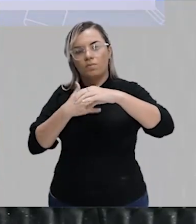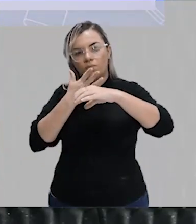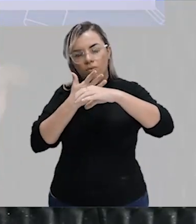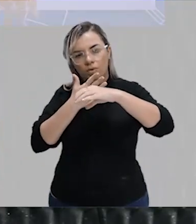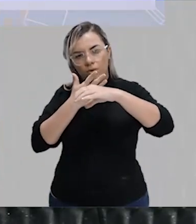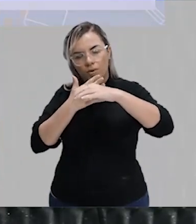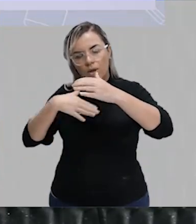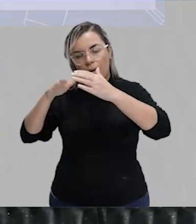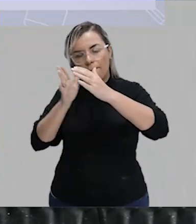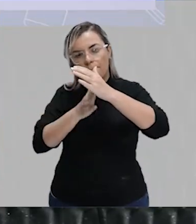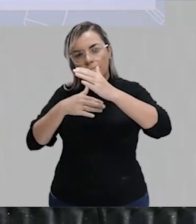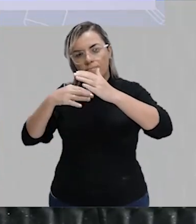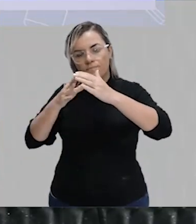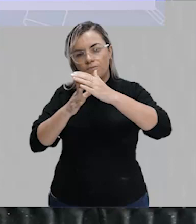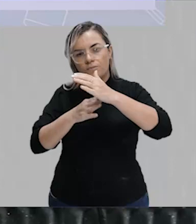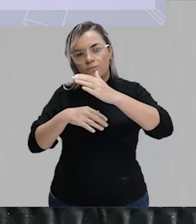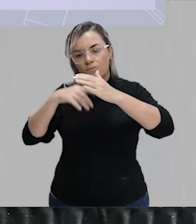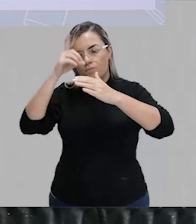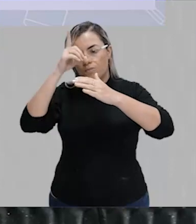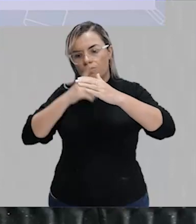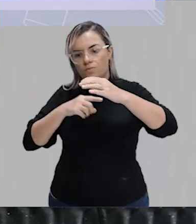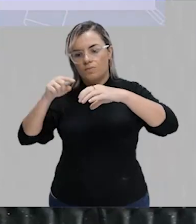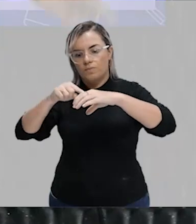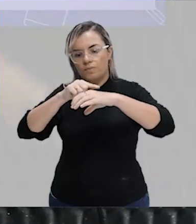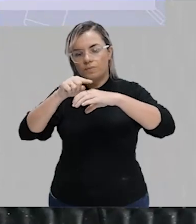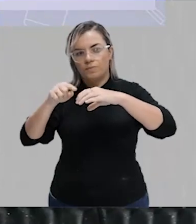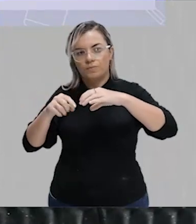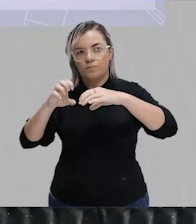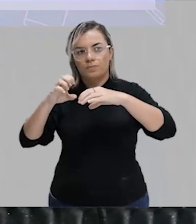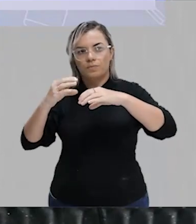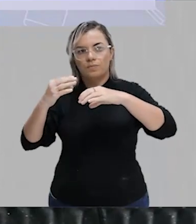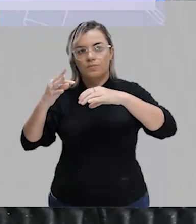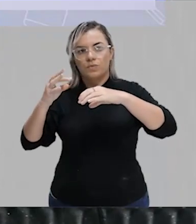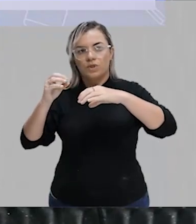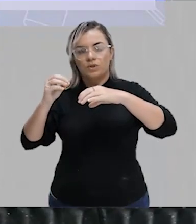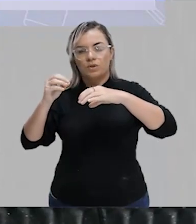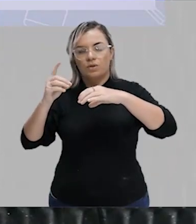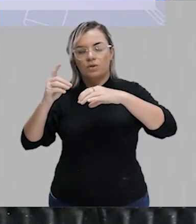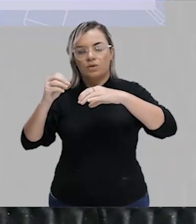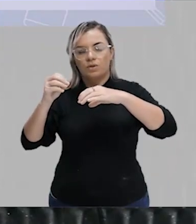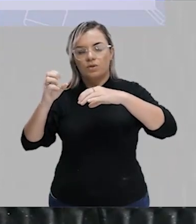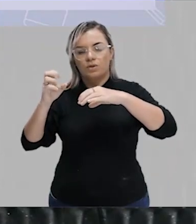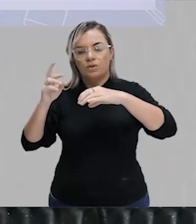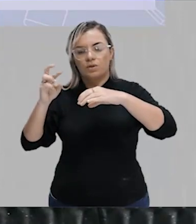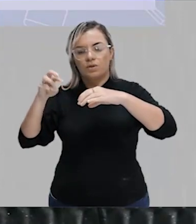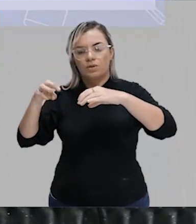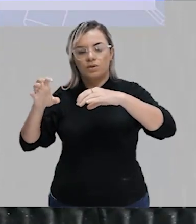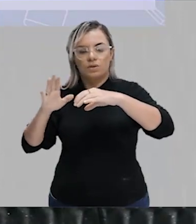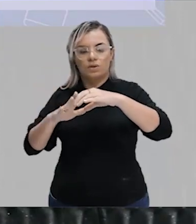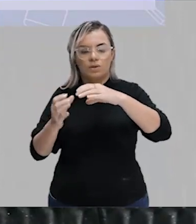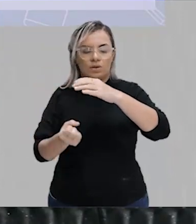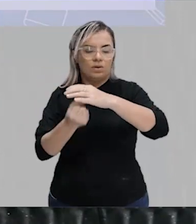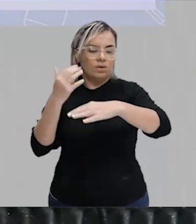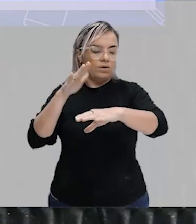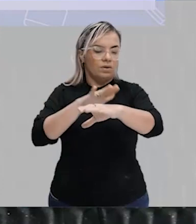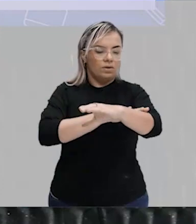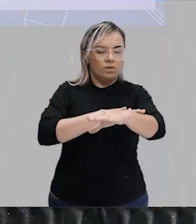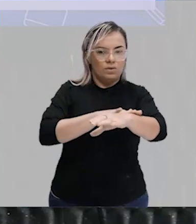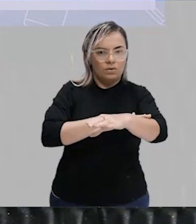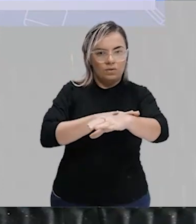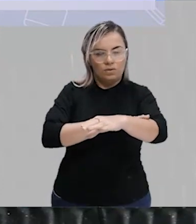verde, né? Essa externa é a ectoderme, que vai dar origem à pele, aos anexos da pele, né? Ao